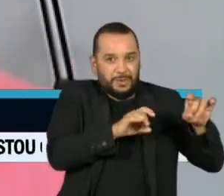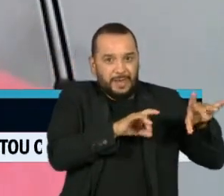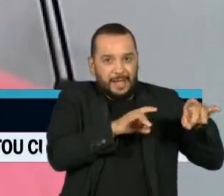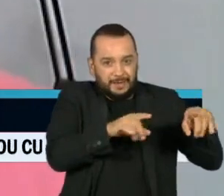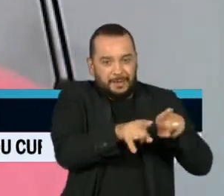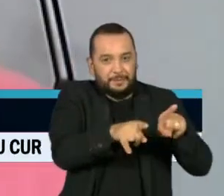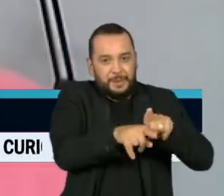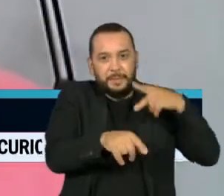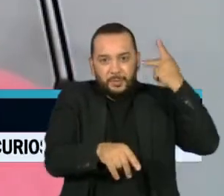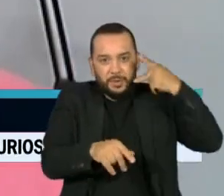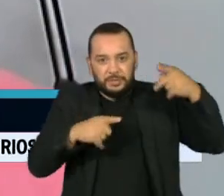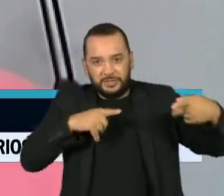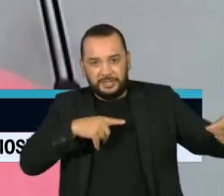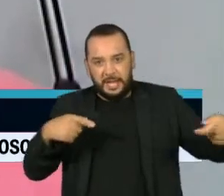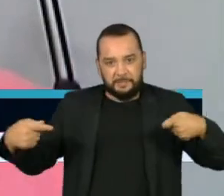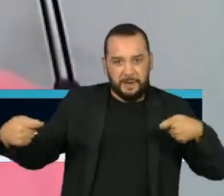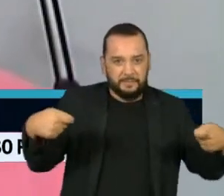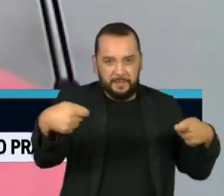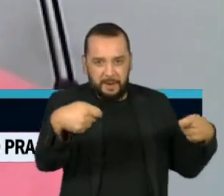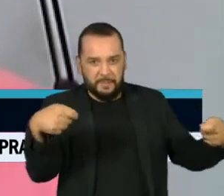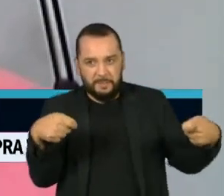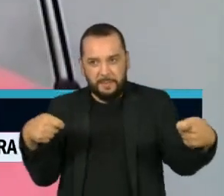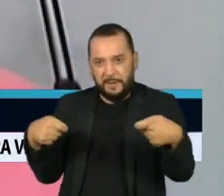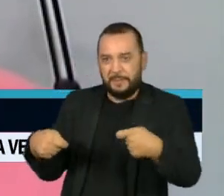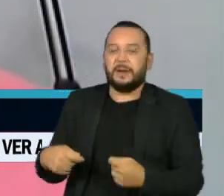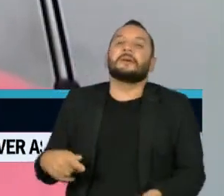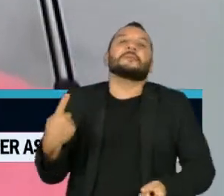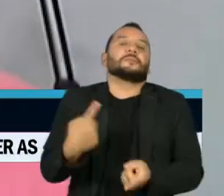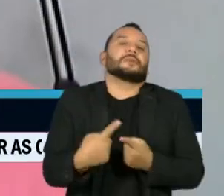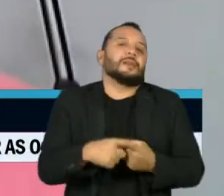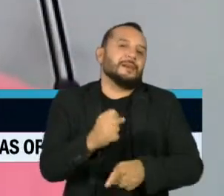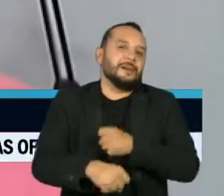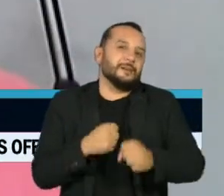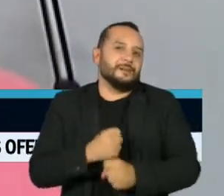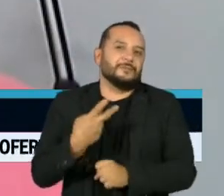políticos que visam, neste ano de 2022, especialmente as eleições de outubro.